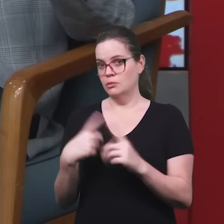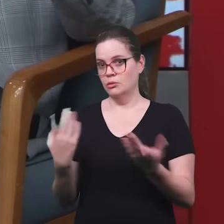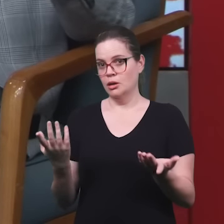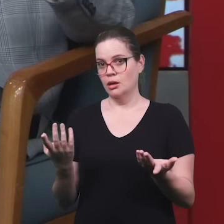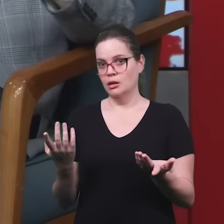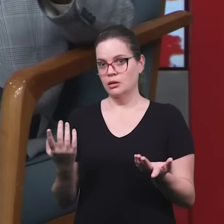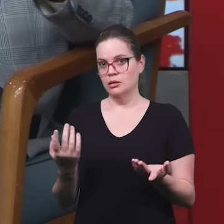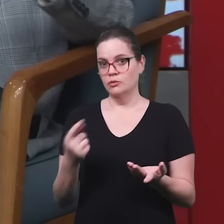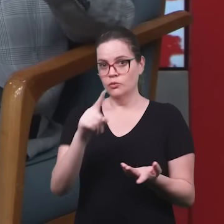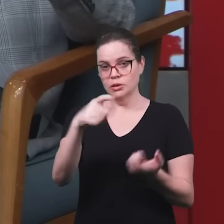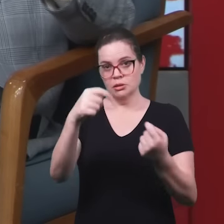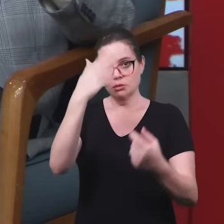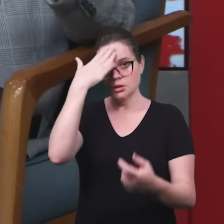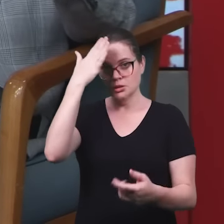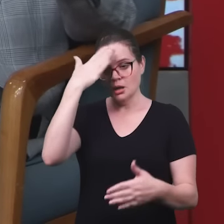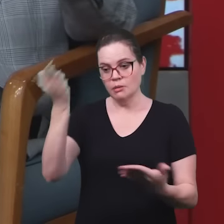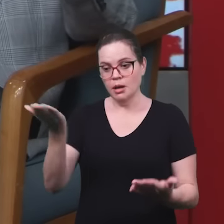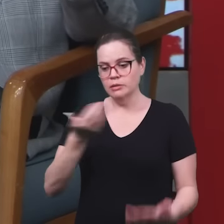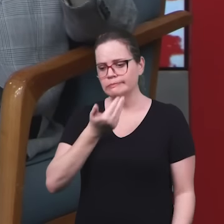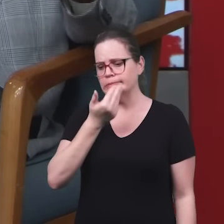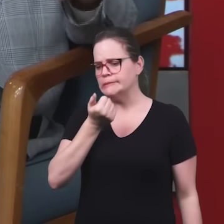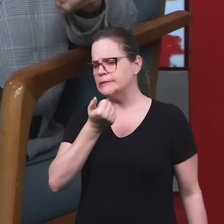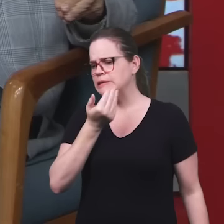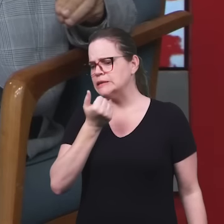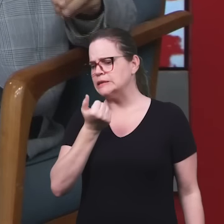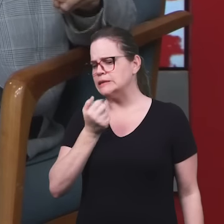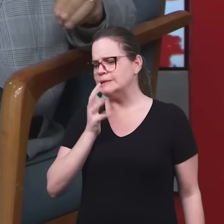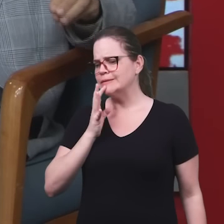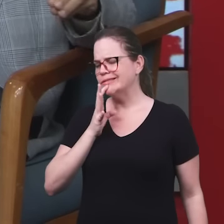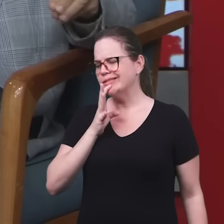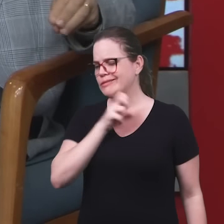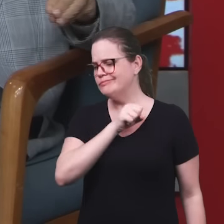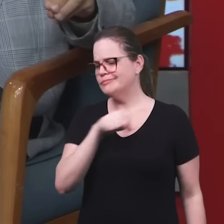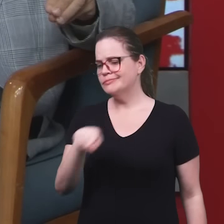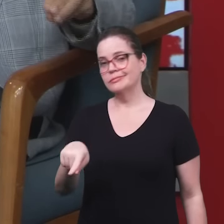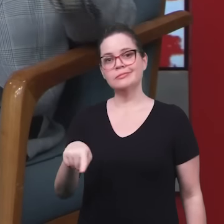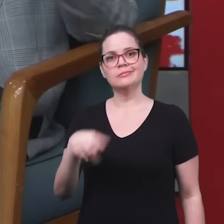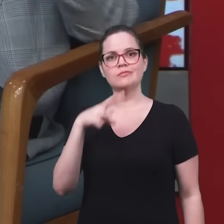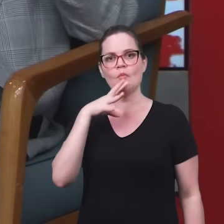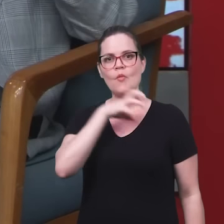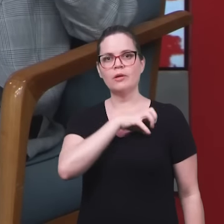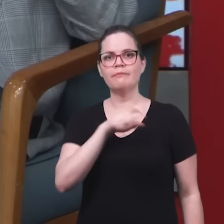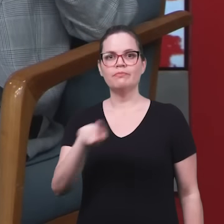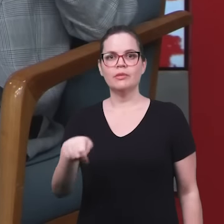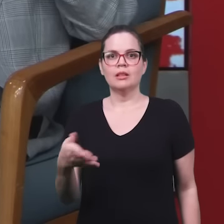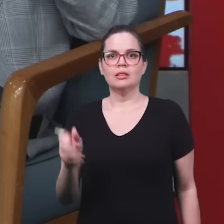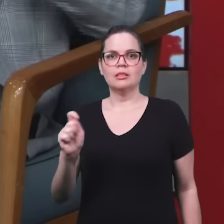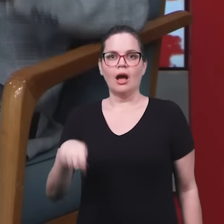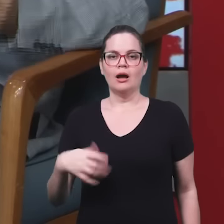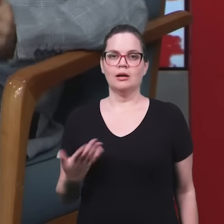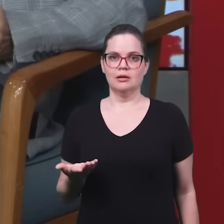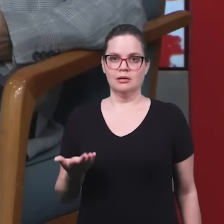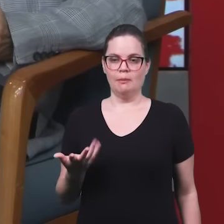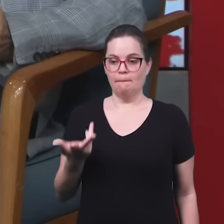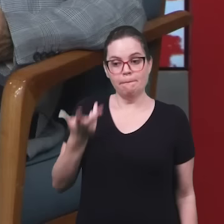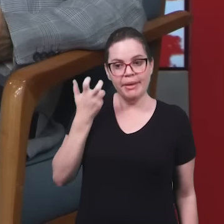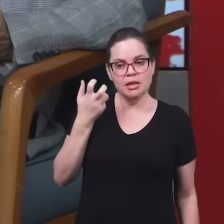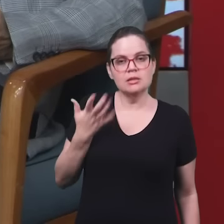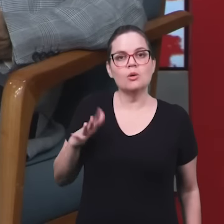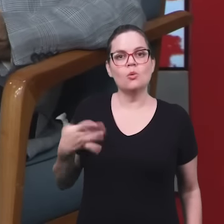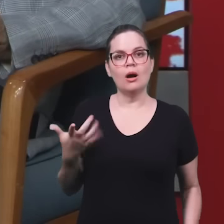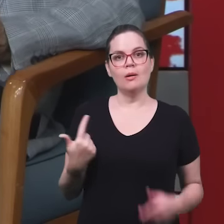que trabalhar aonde o problema está existindo. Agora, você tem que